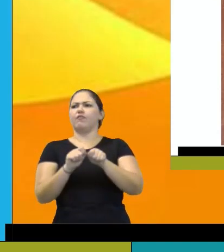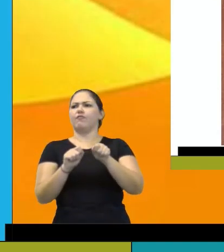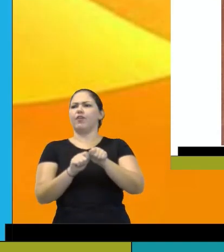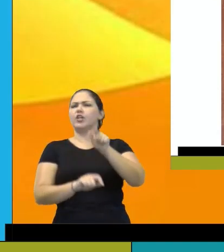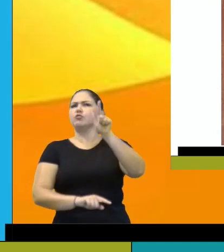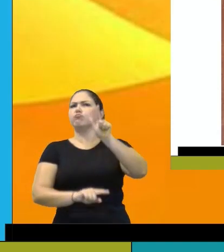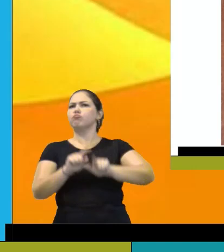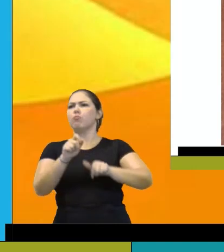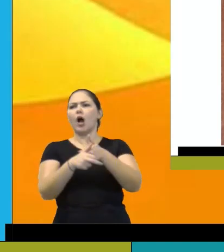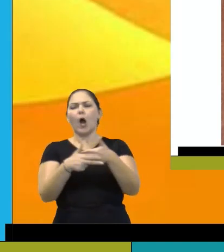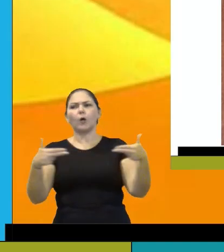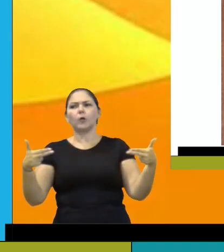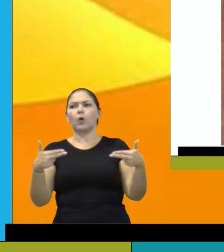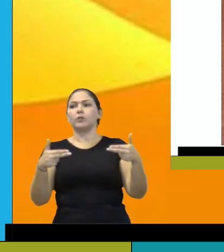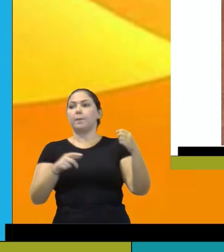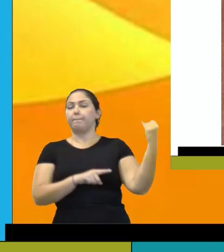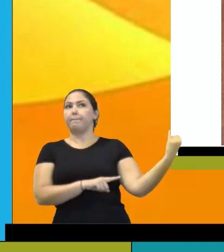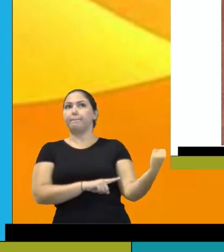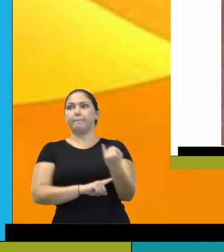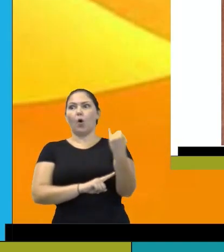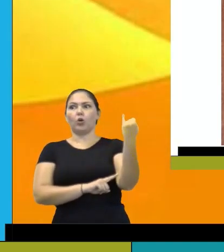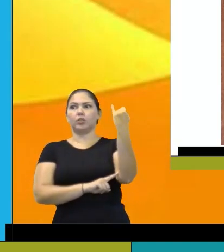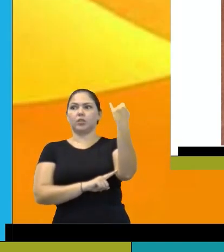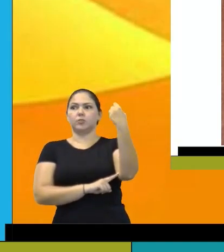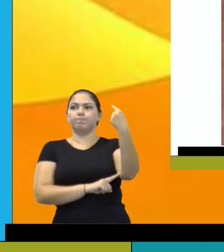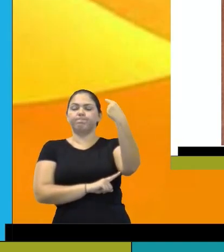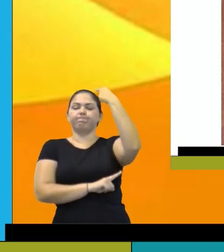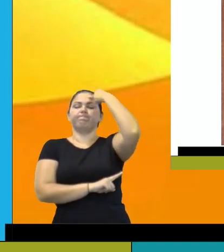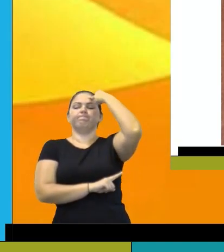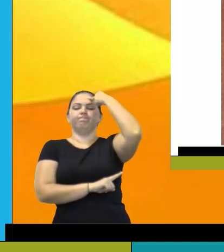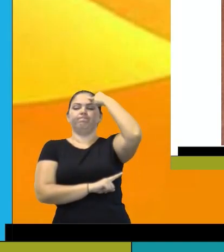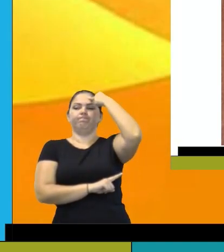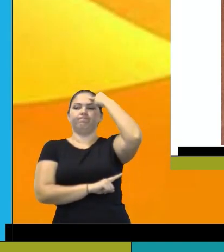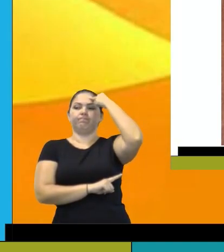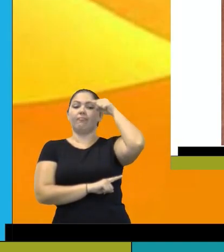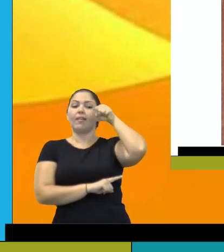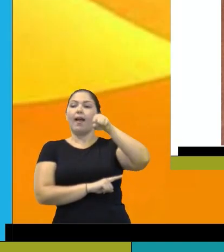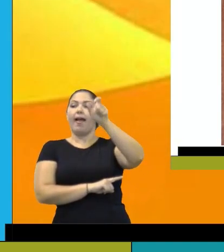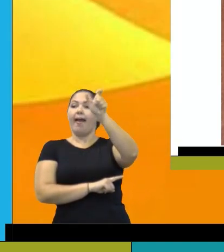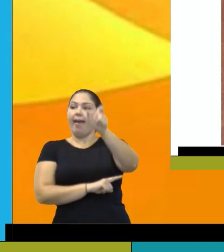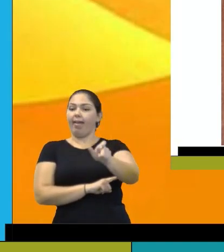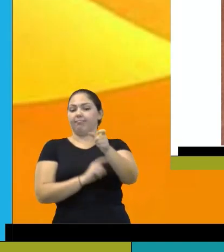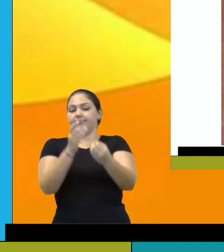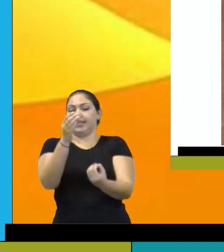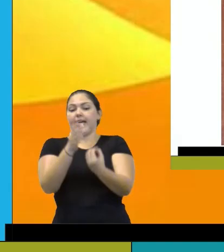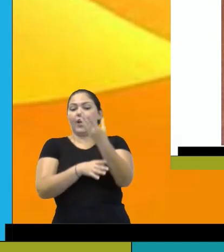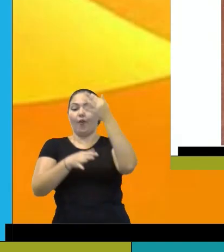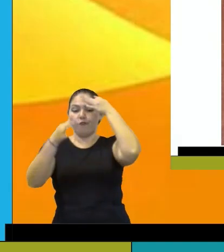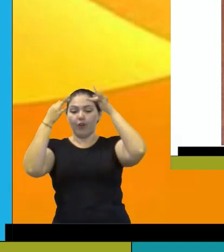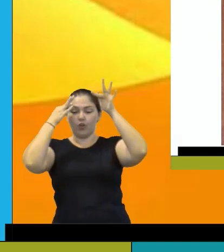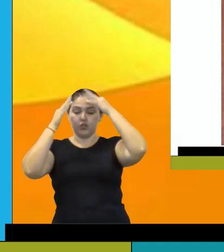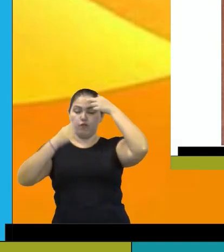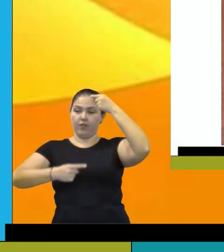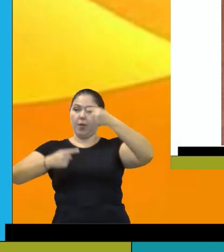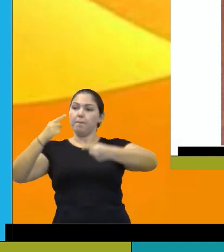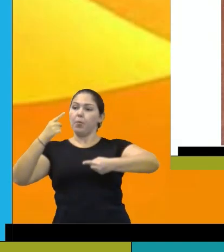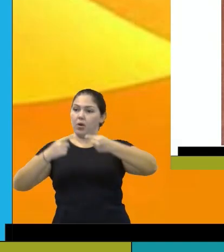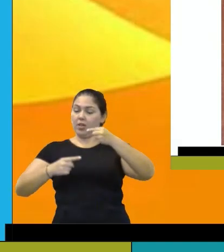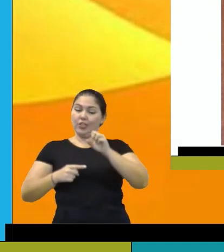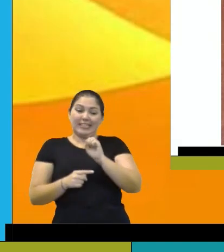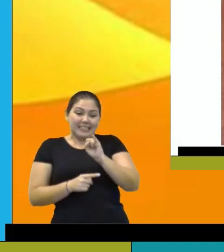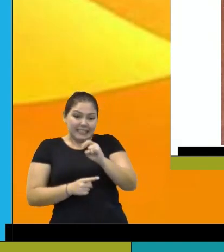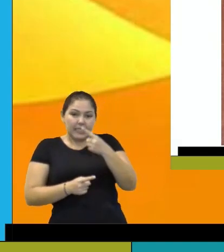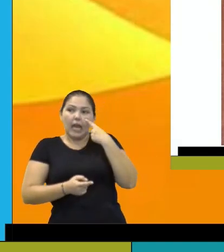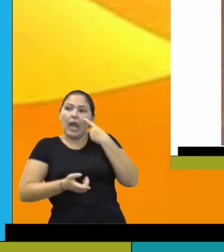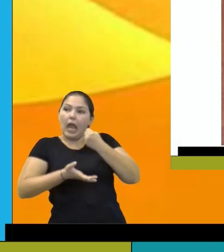é possível dizer que Maquiavel ele é o pai da filosofia política se, de fato, ele tiver contribuído de